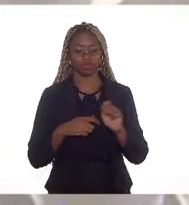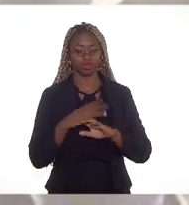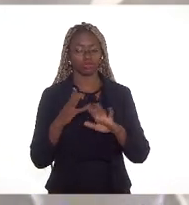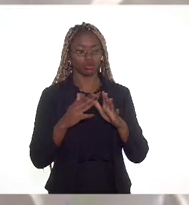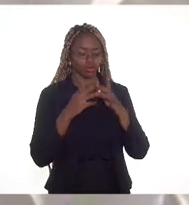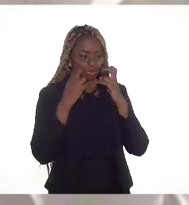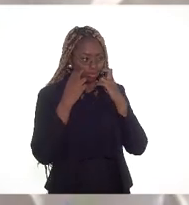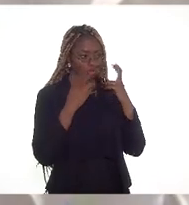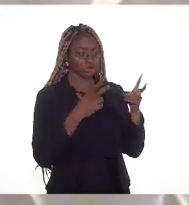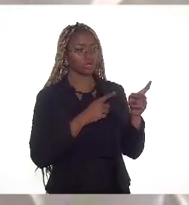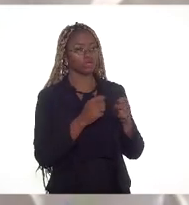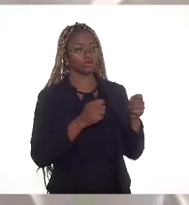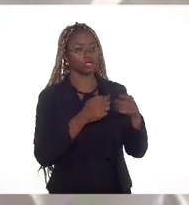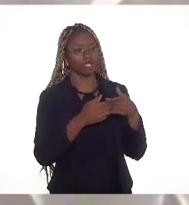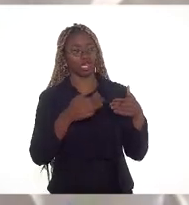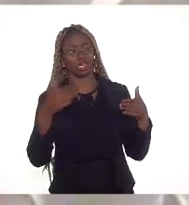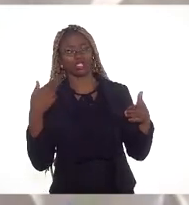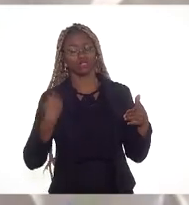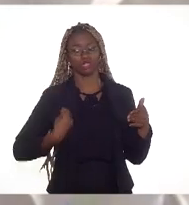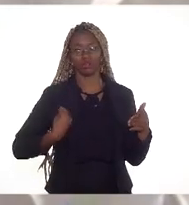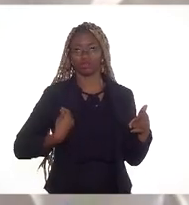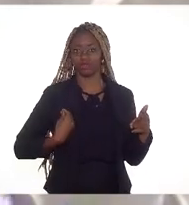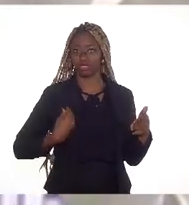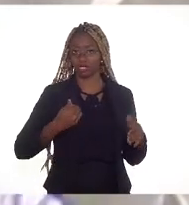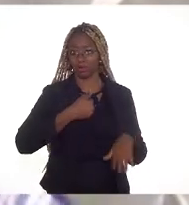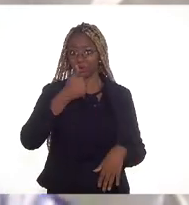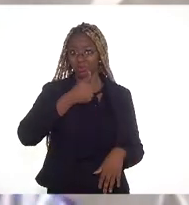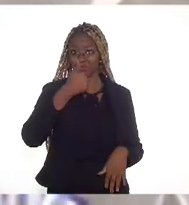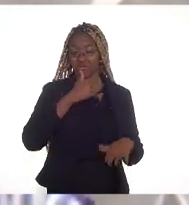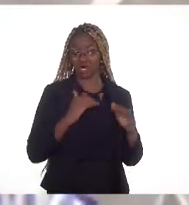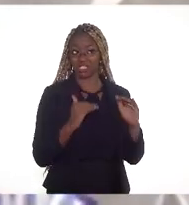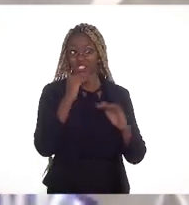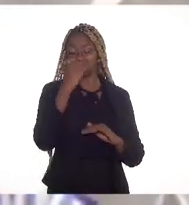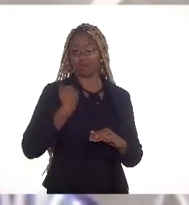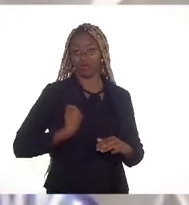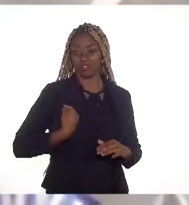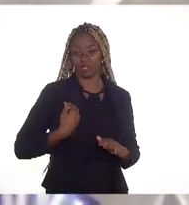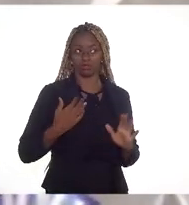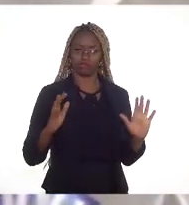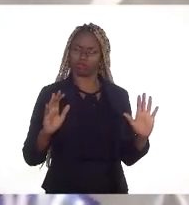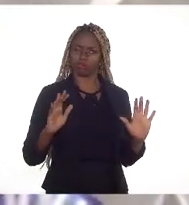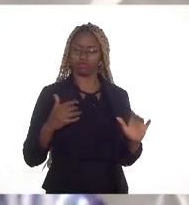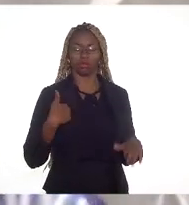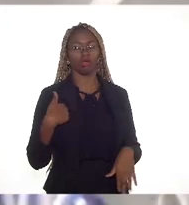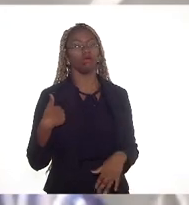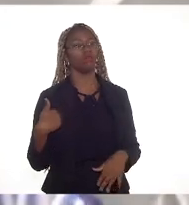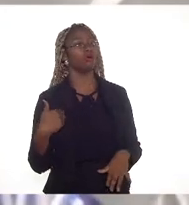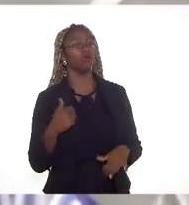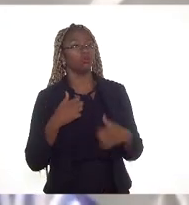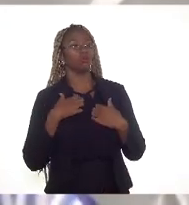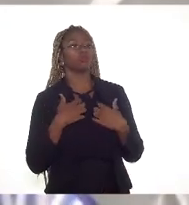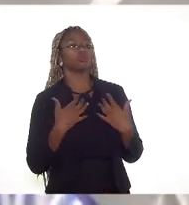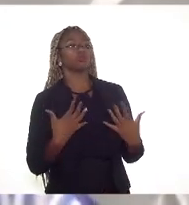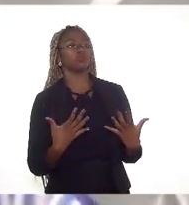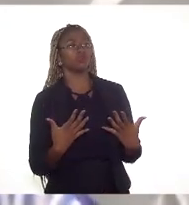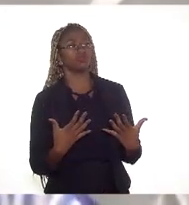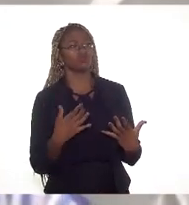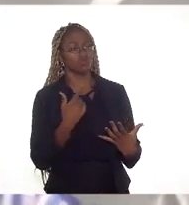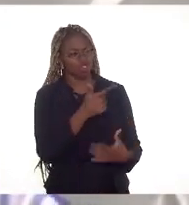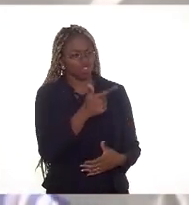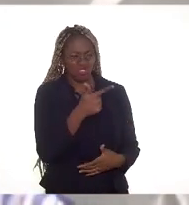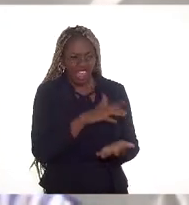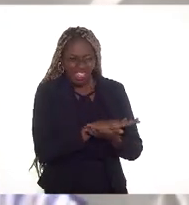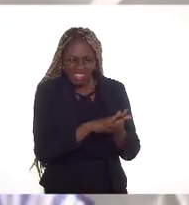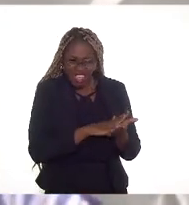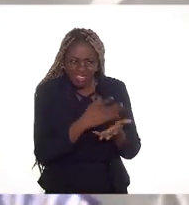a economia antes da vida, mas eu acho que me causa espanto não ter um eixo sobre saúde.